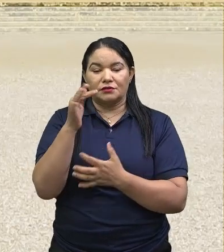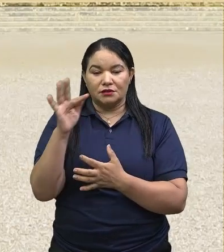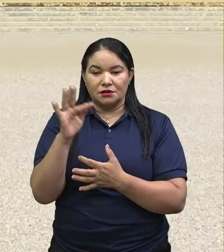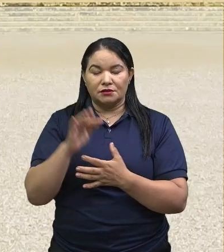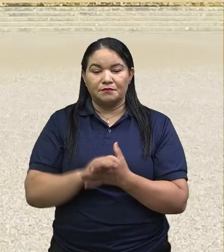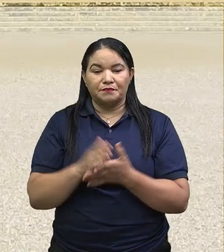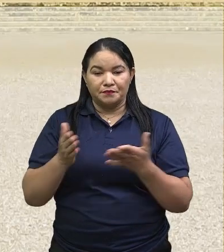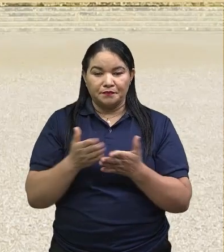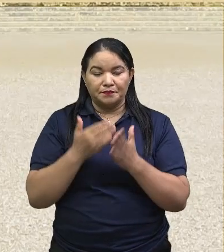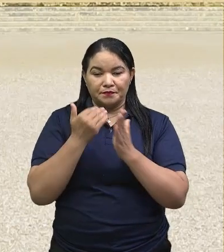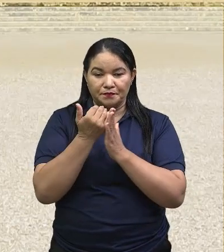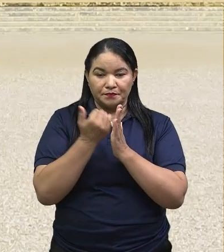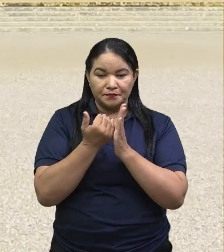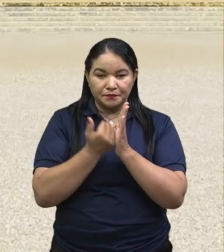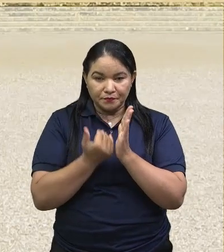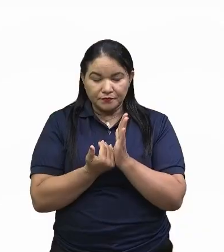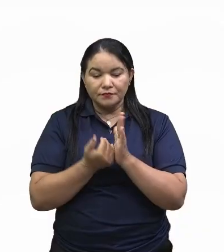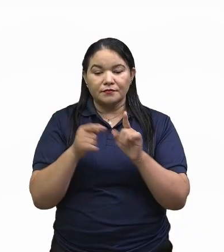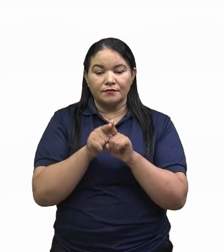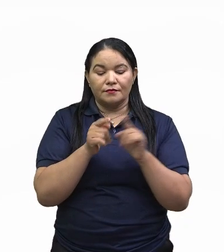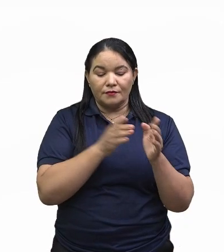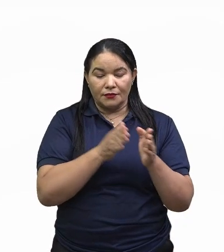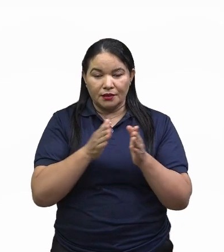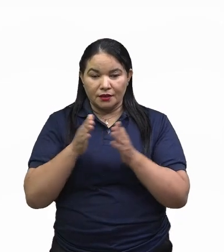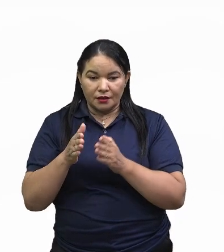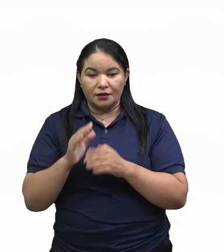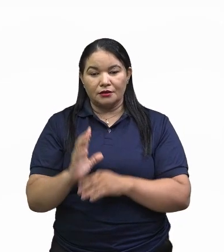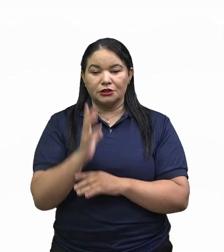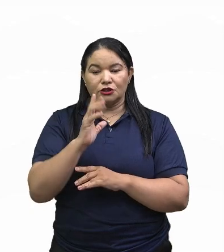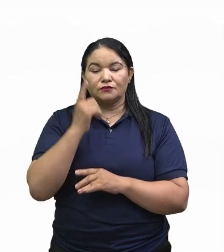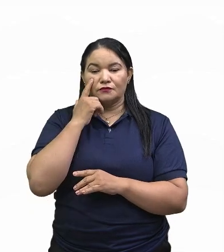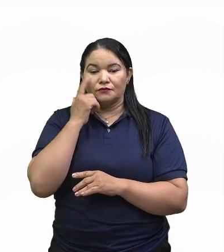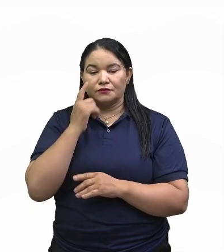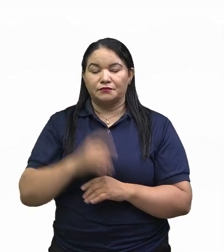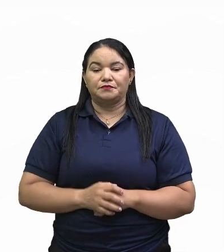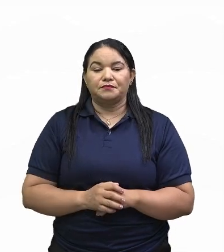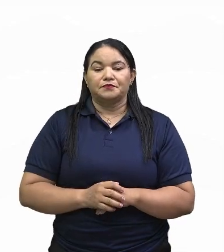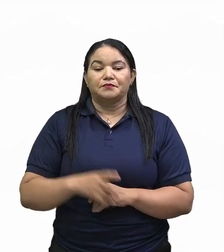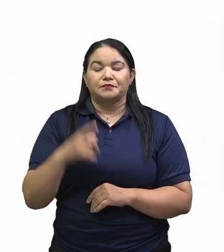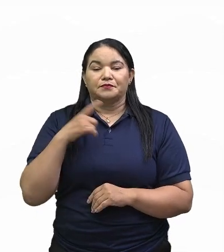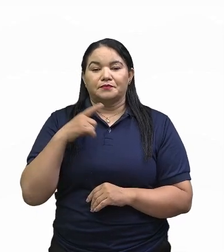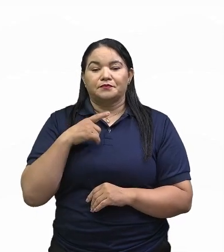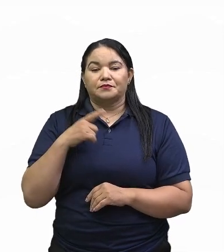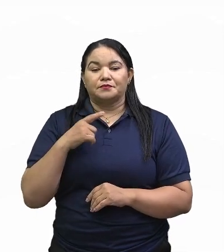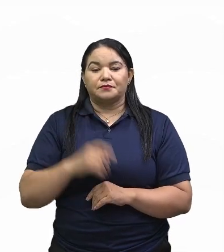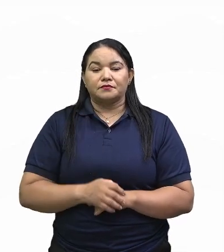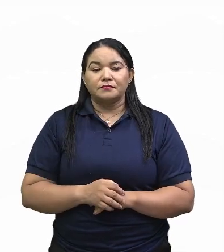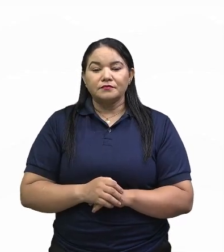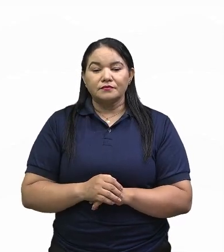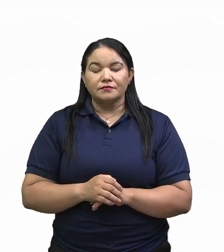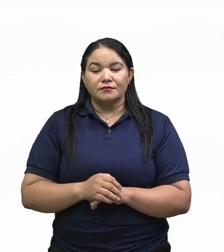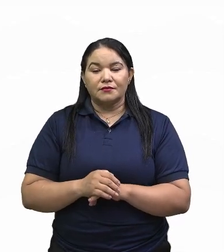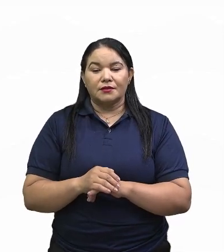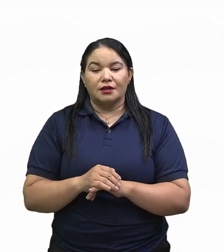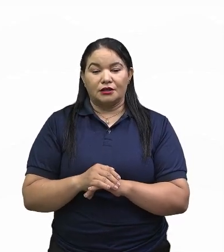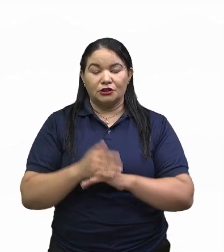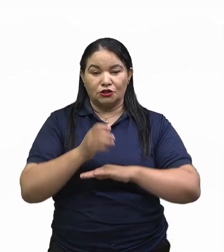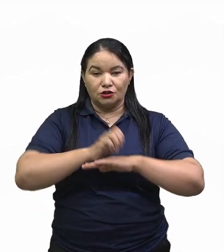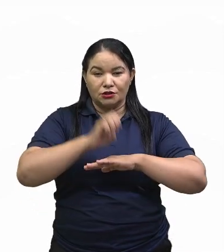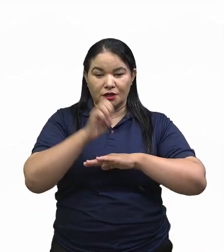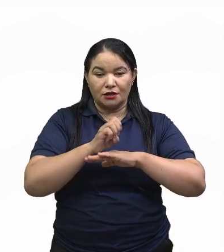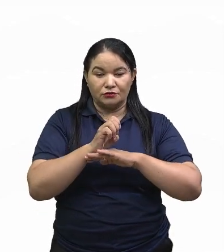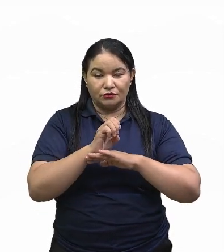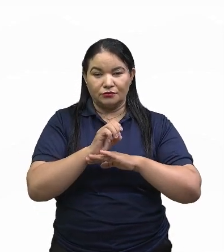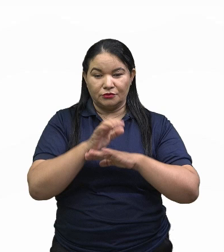agora o passo a passo, as fases desse processo revolucionário? Então, a gente tem aqui a Convenção dos Estados Gerais,